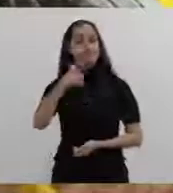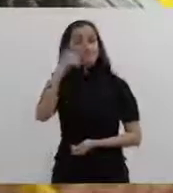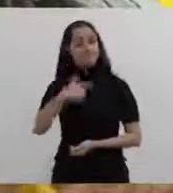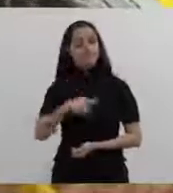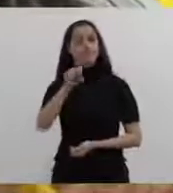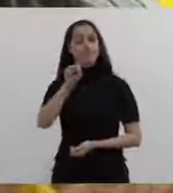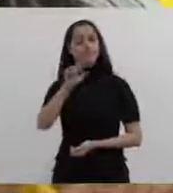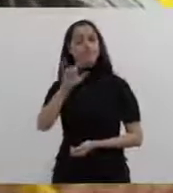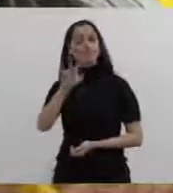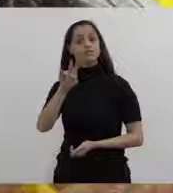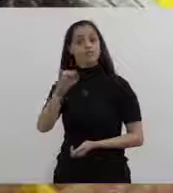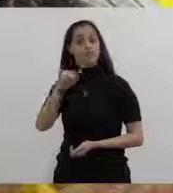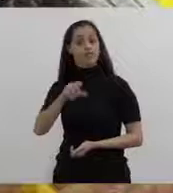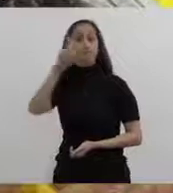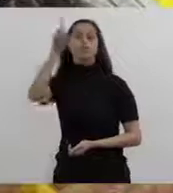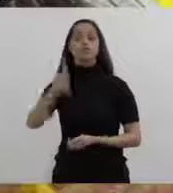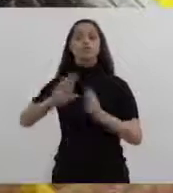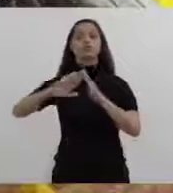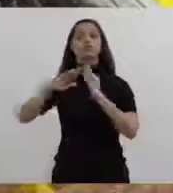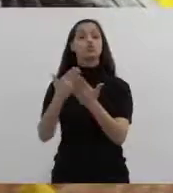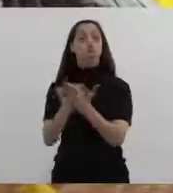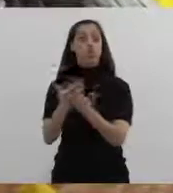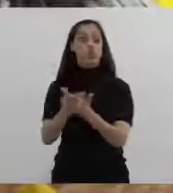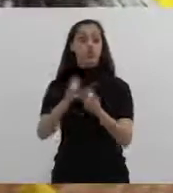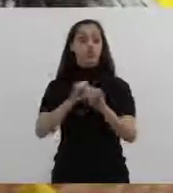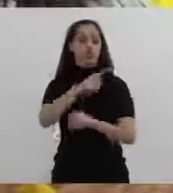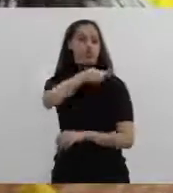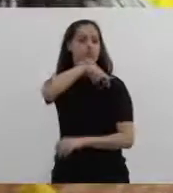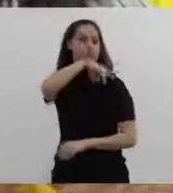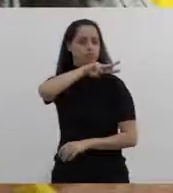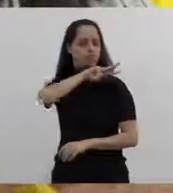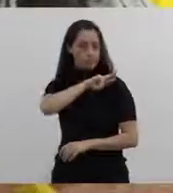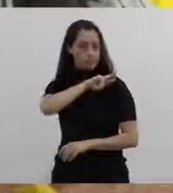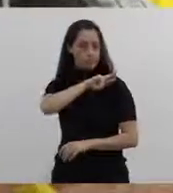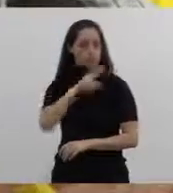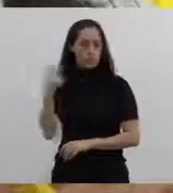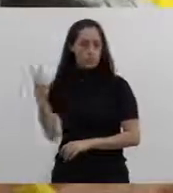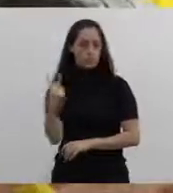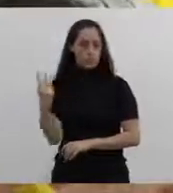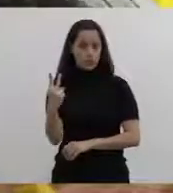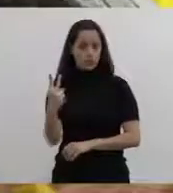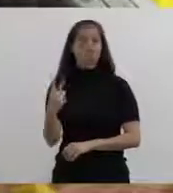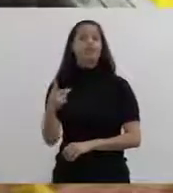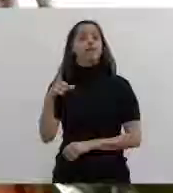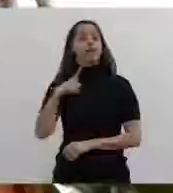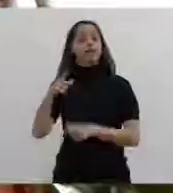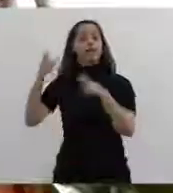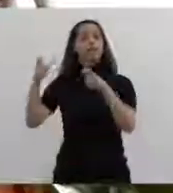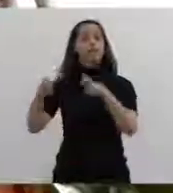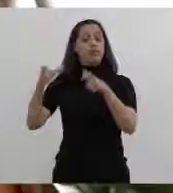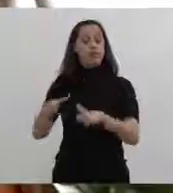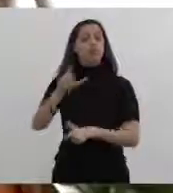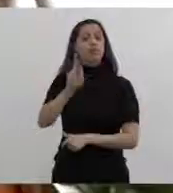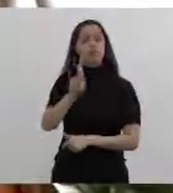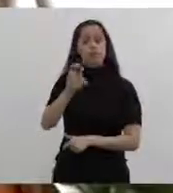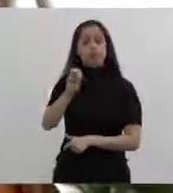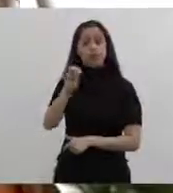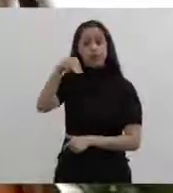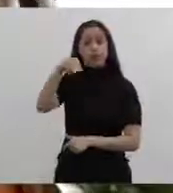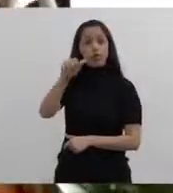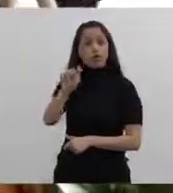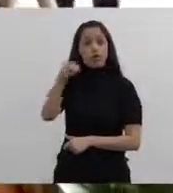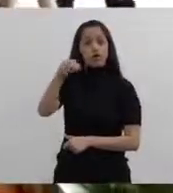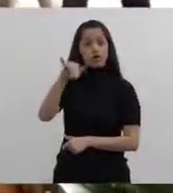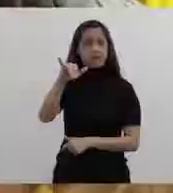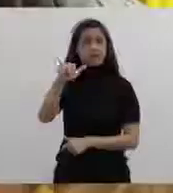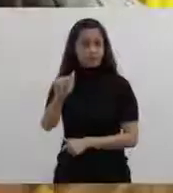Sou Silvana Corso, diretora da Escola de Ensino Secundário número 2, Distrito Escolar 17, Rumânia. A escola foi fundada